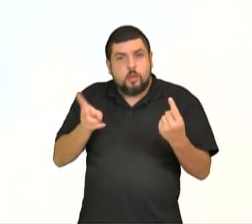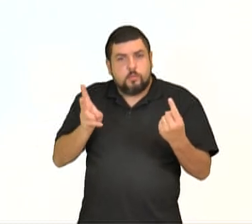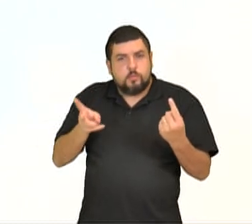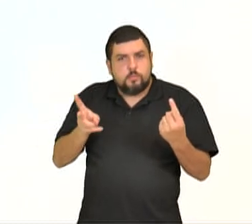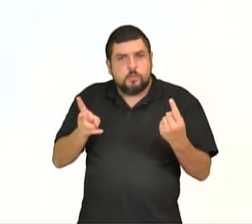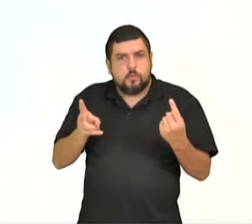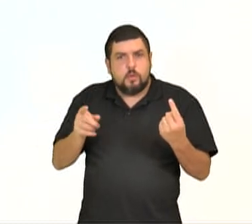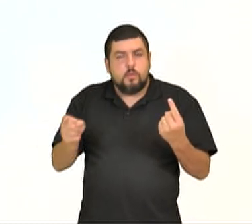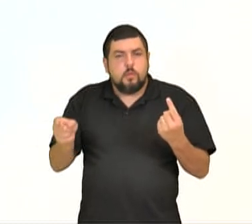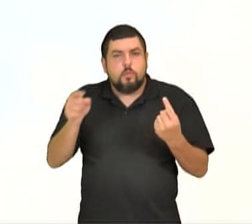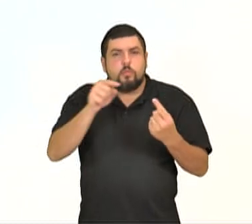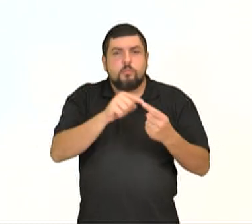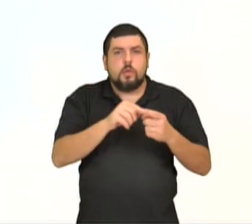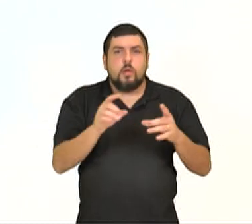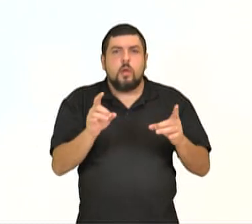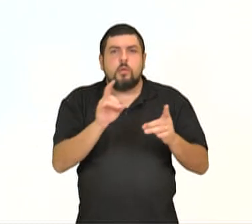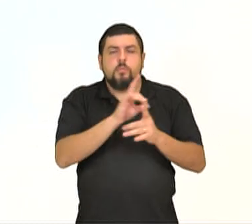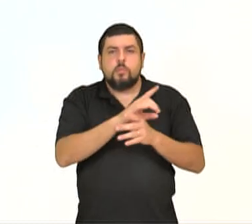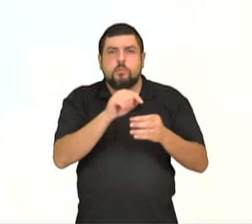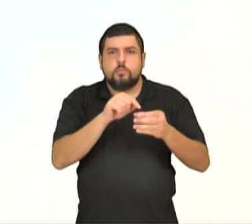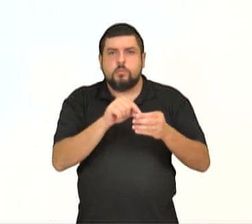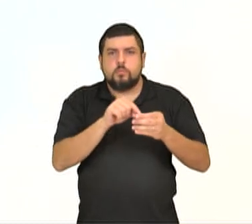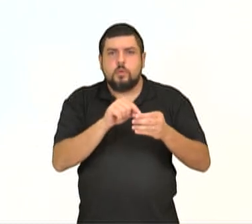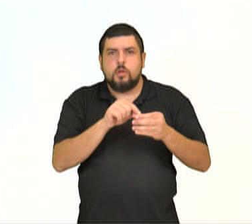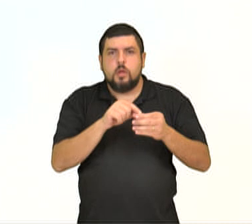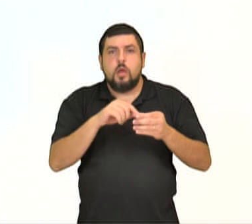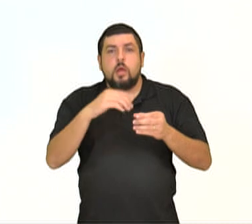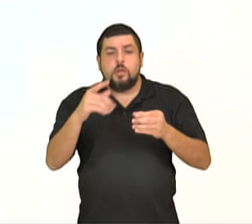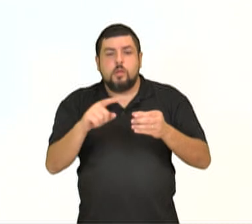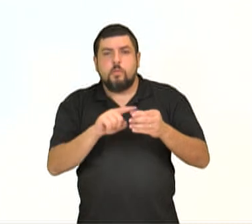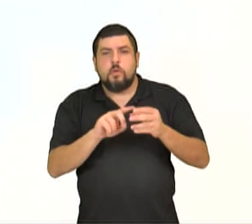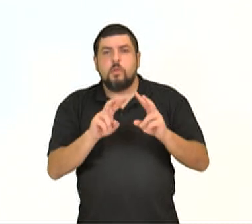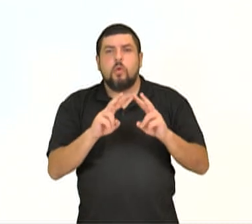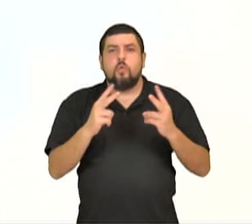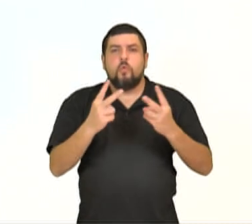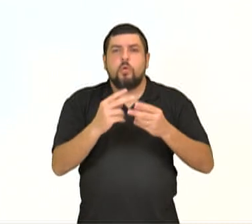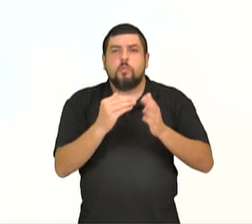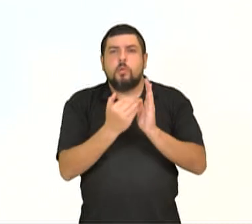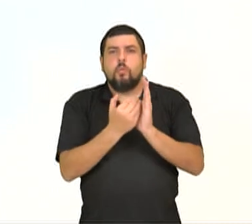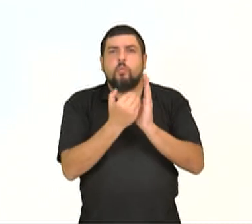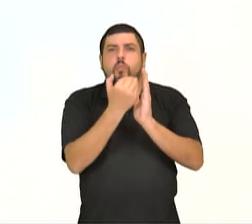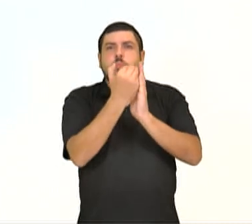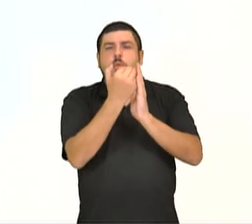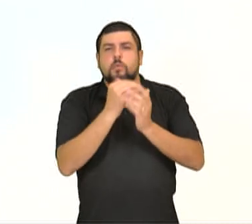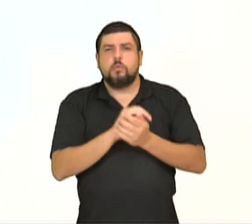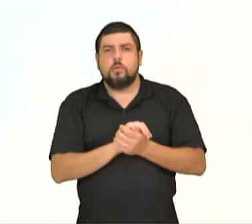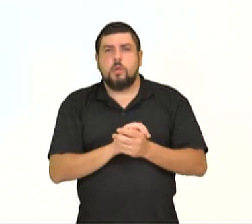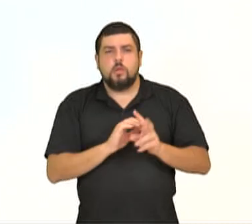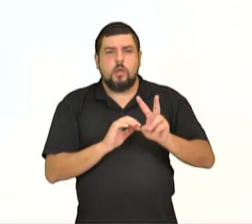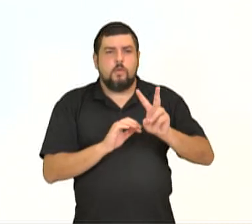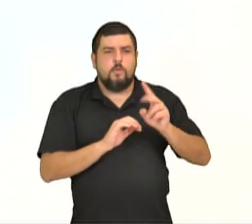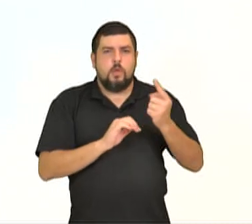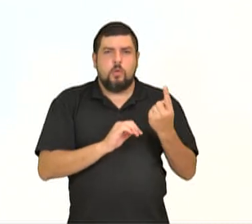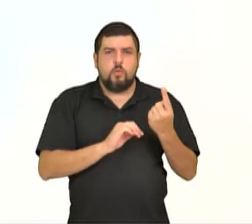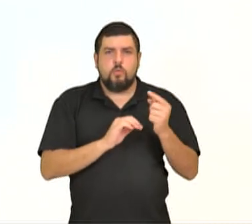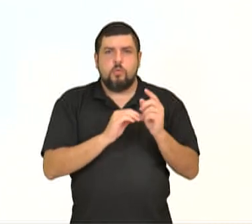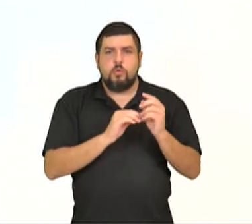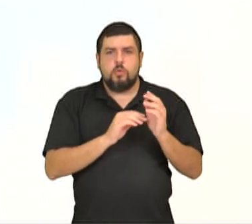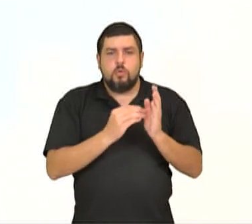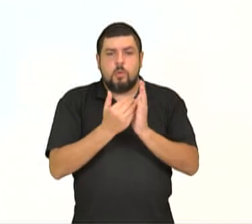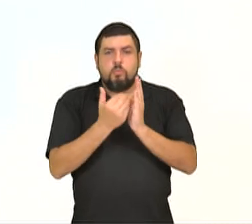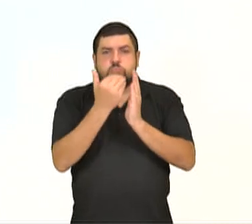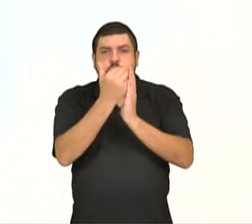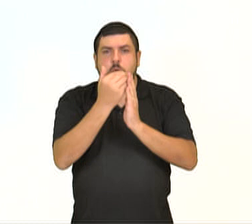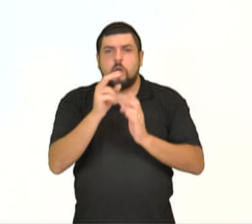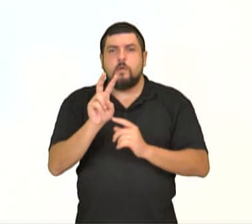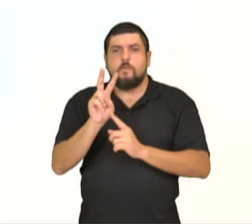e na final. O volume da solução aumenta, então eu tenho um V1 e vou para um V2, e uma vez que será adicionada uma